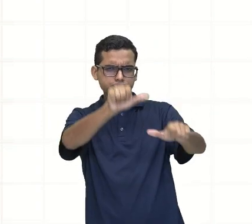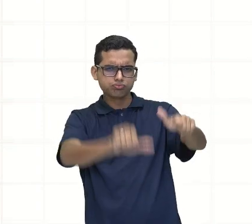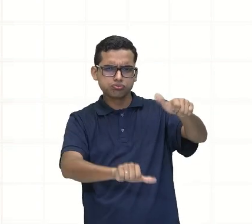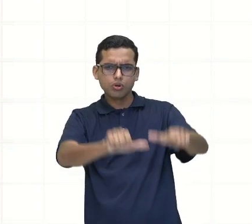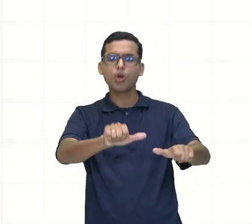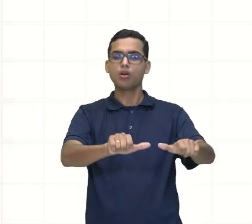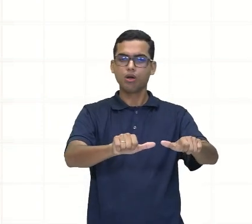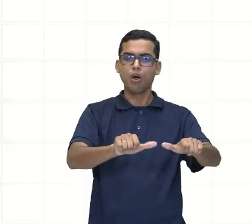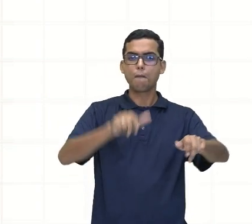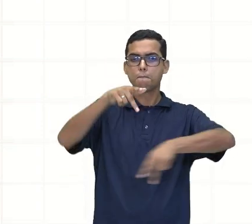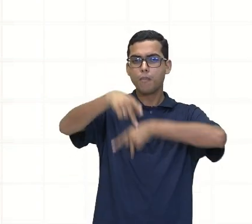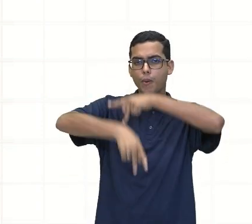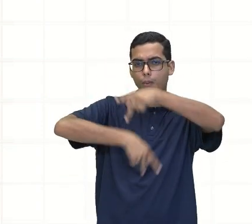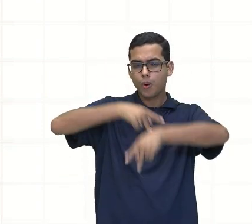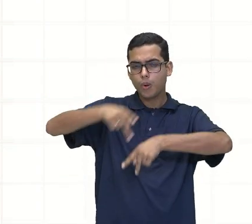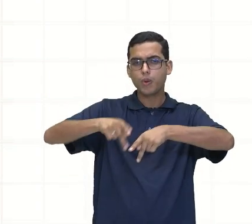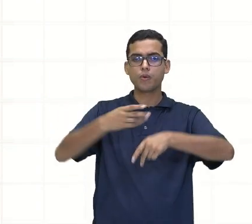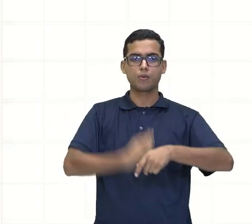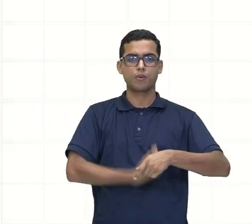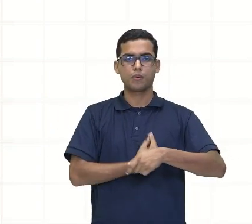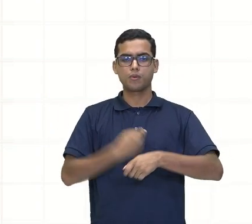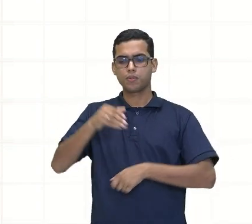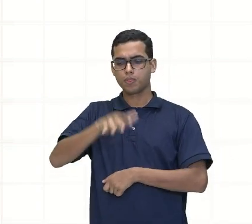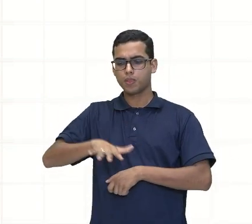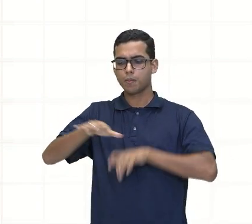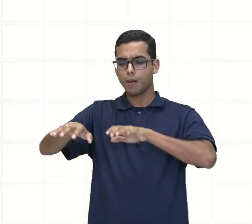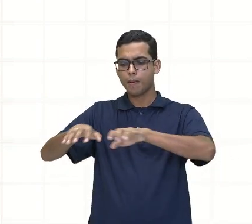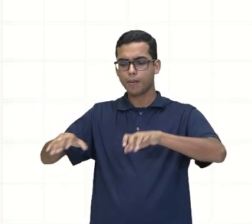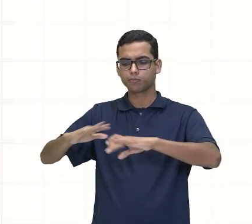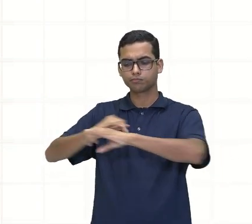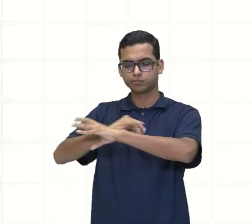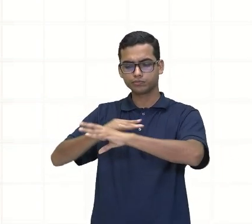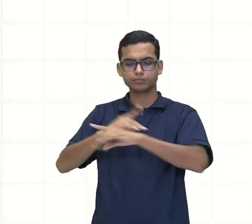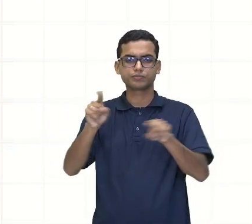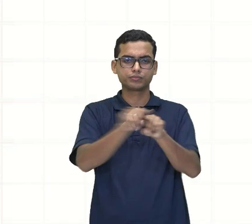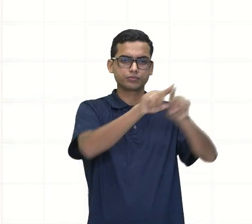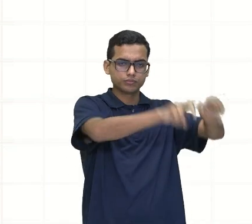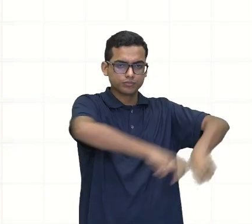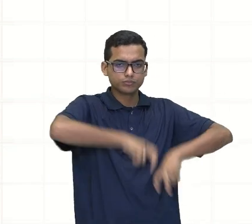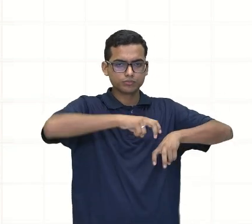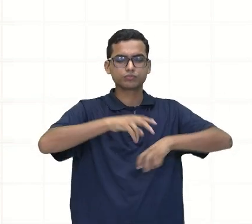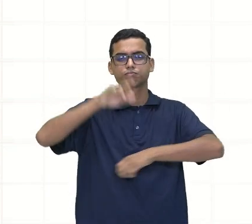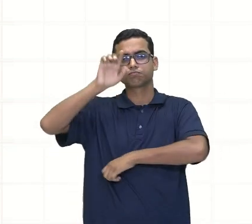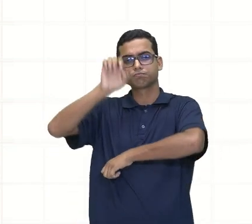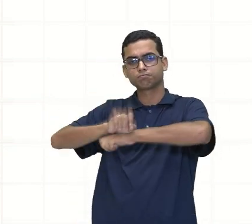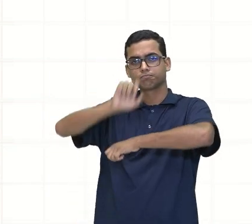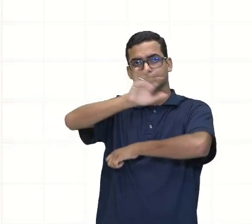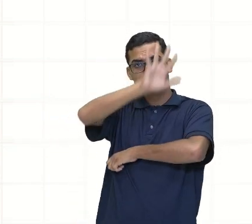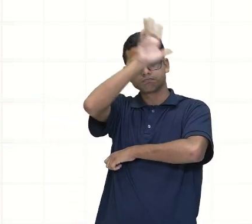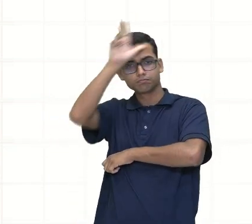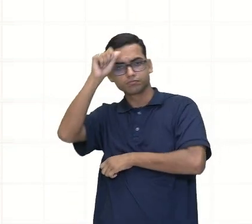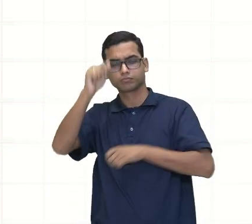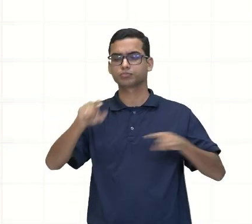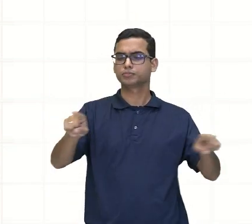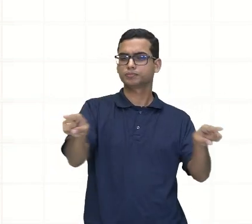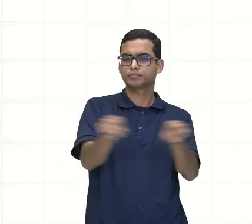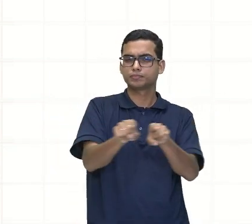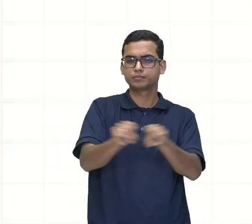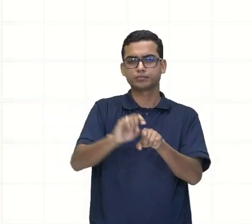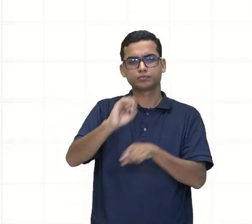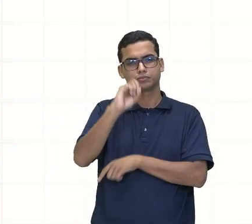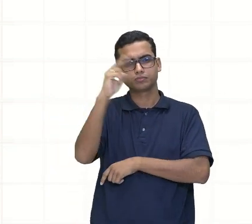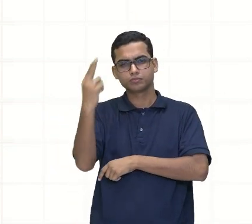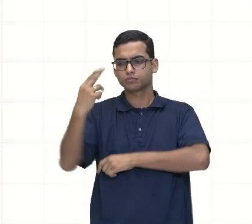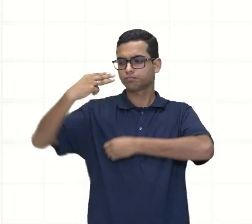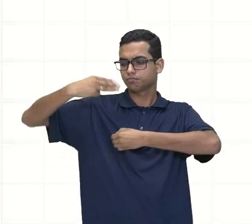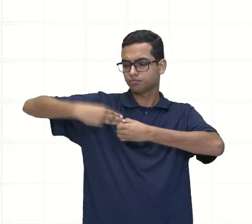população distribuída na parte urbana e rural do estado do Amazonas. Posso observar aqui no município